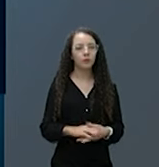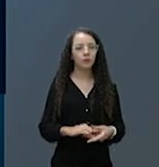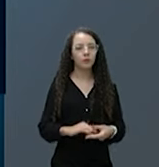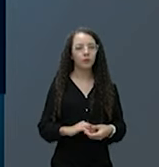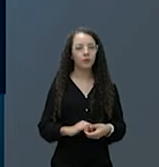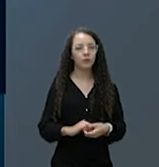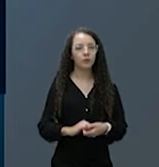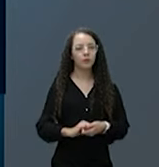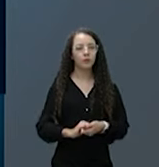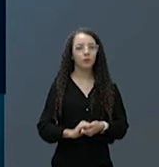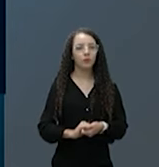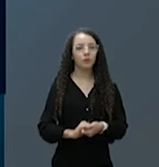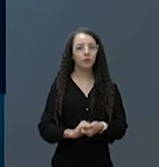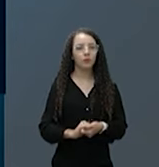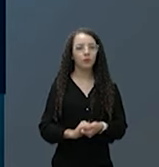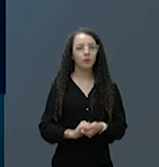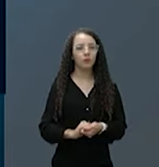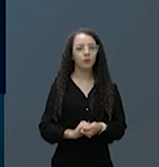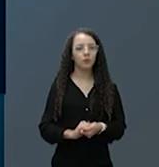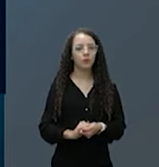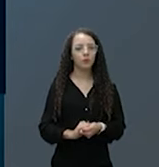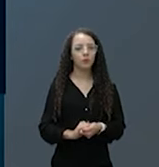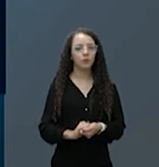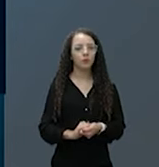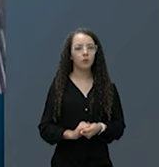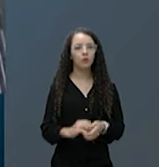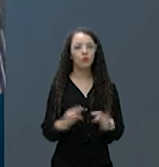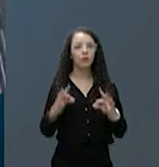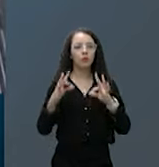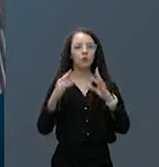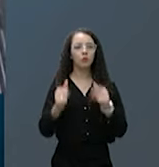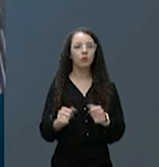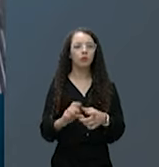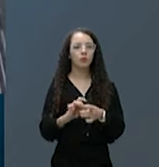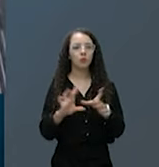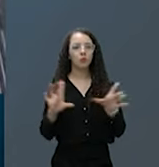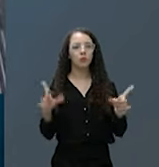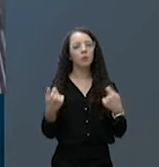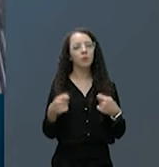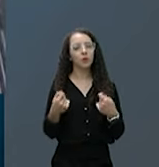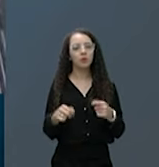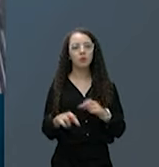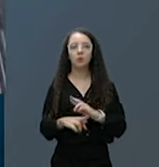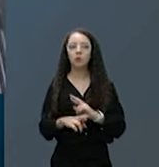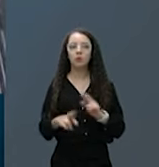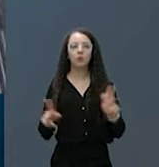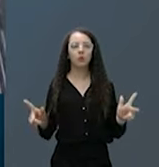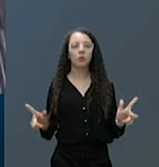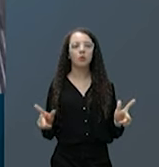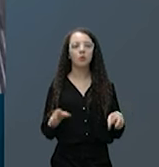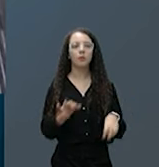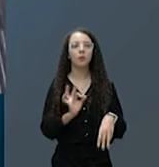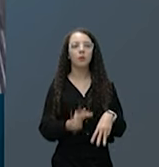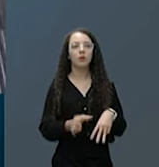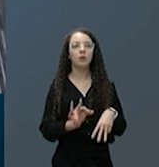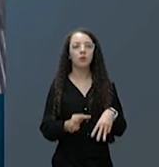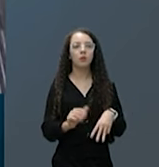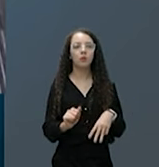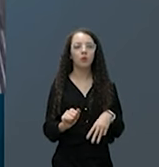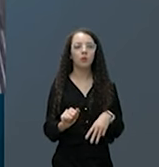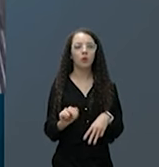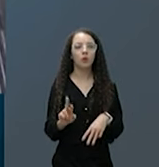É aquele caso que a ministra... Para dizer que, com todas as vênias, devo divergir, neste caso, sua excelência, o ministro Aldo Fernandes,